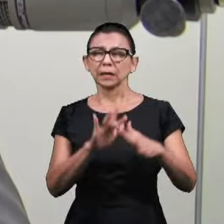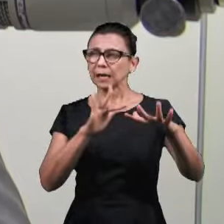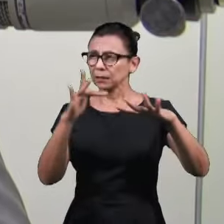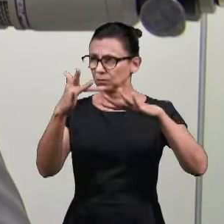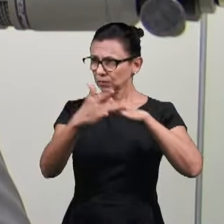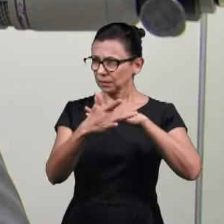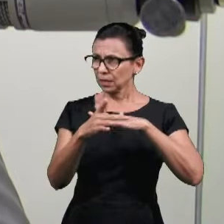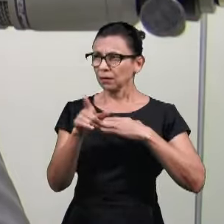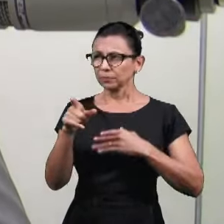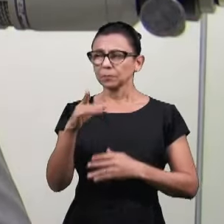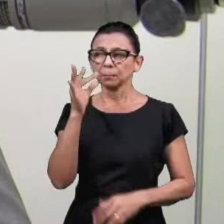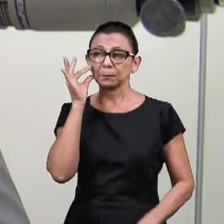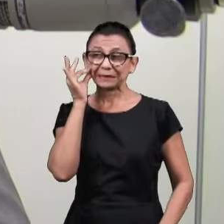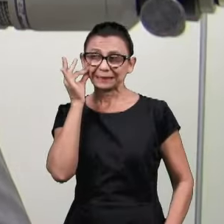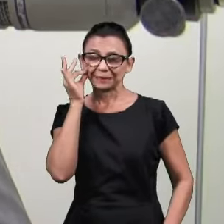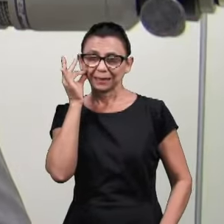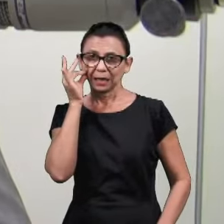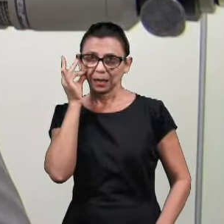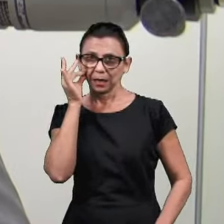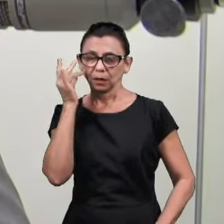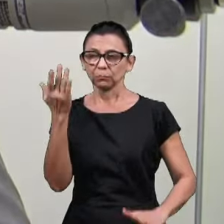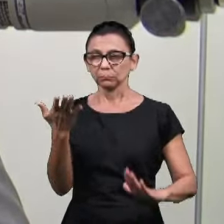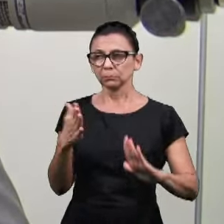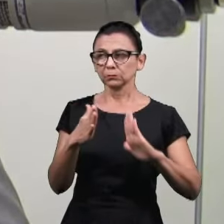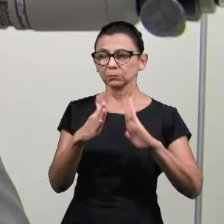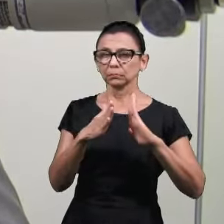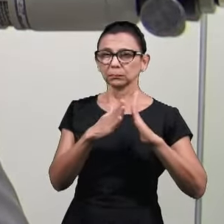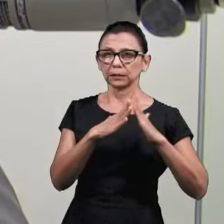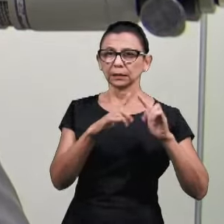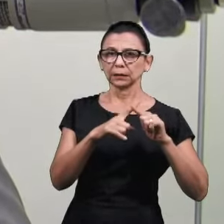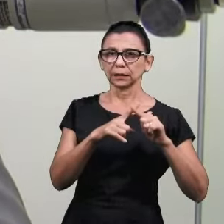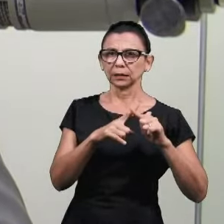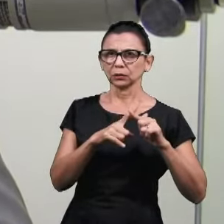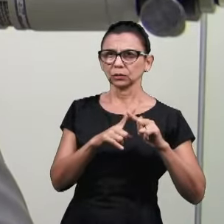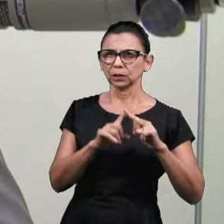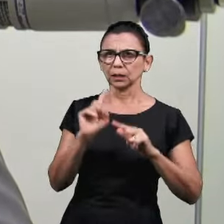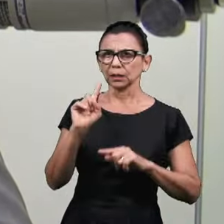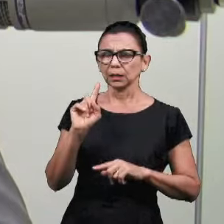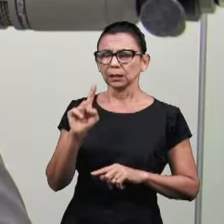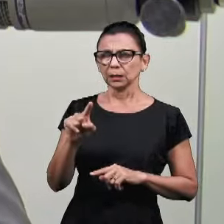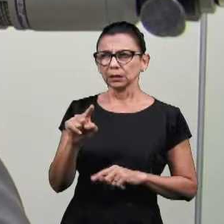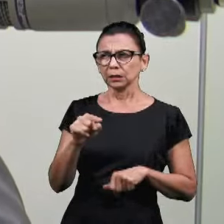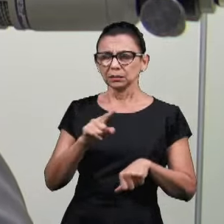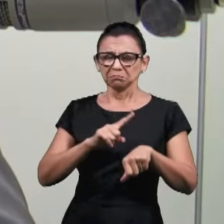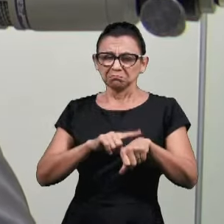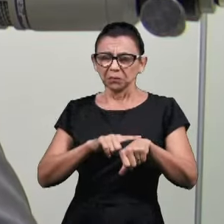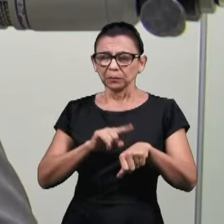na igreja, e o senhor, daqui a pouco, o senhor vai para o estúdio 2 para poder pregar a mensagem.